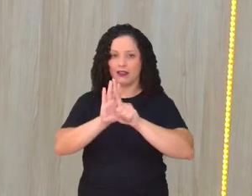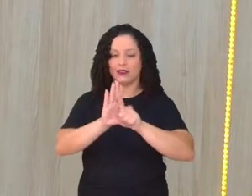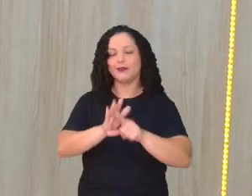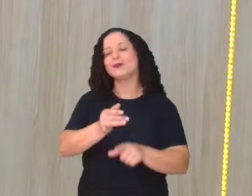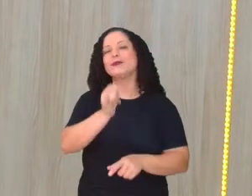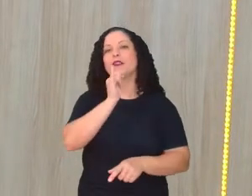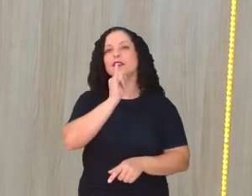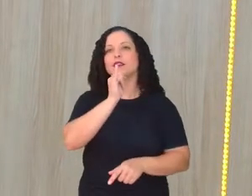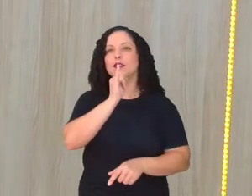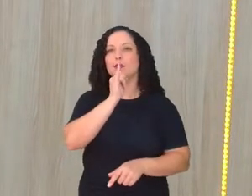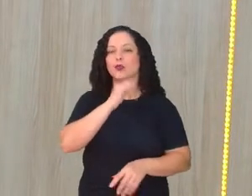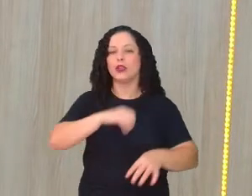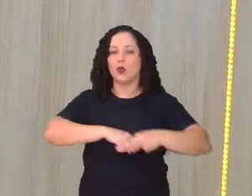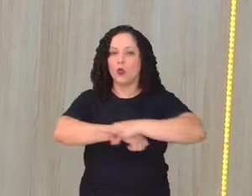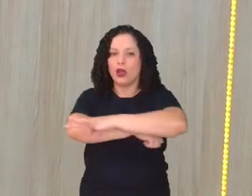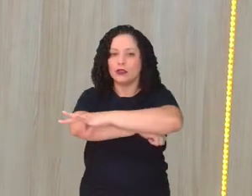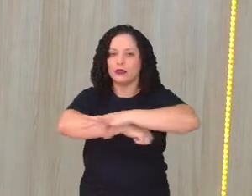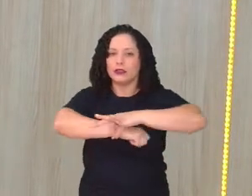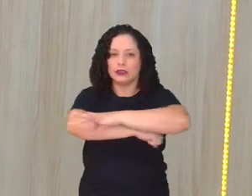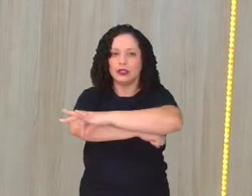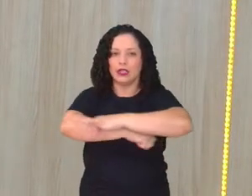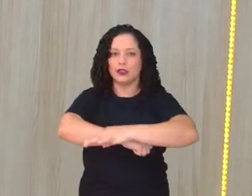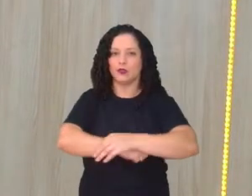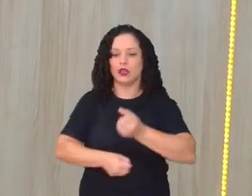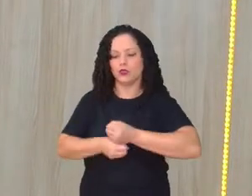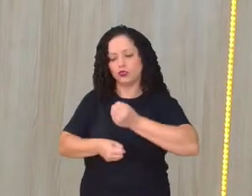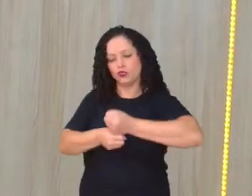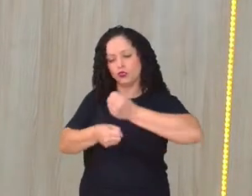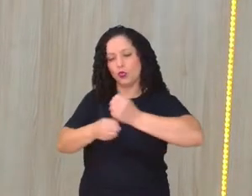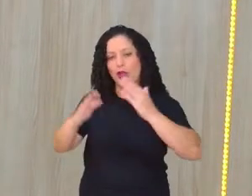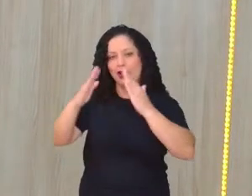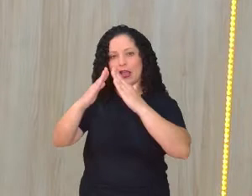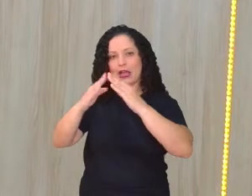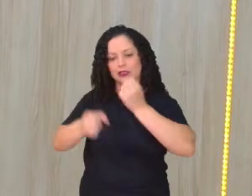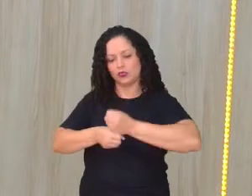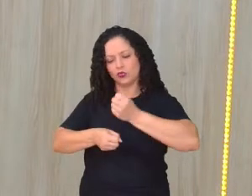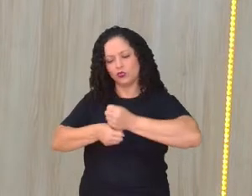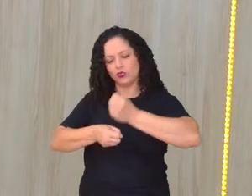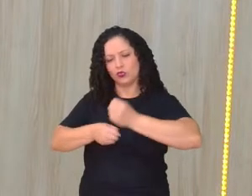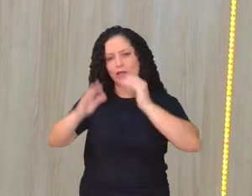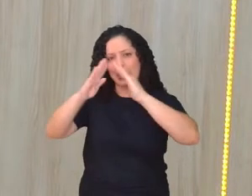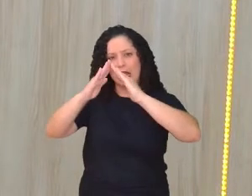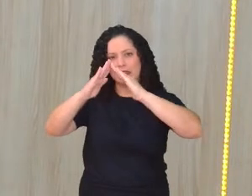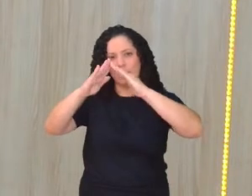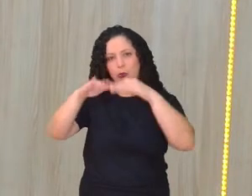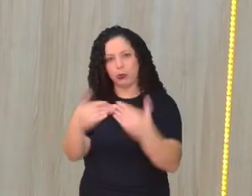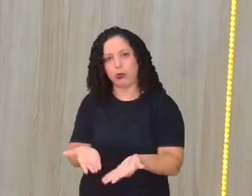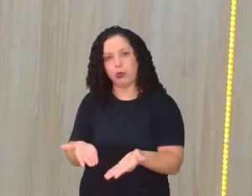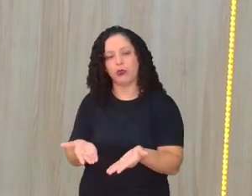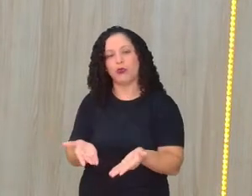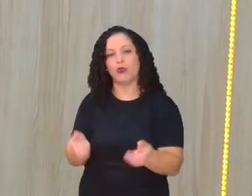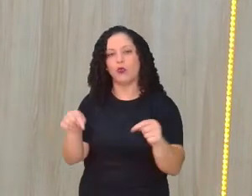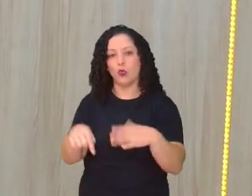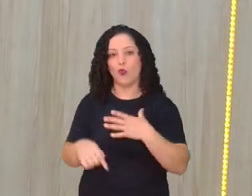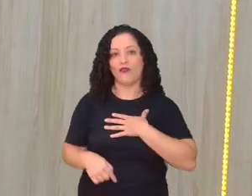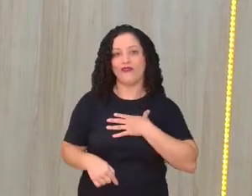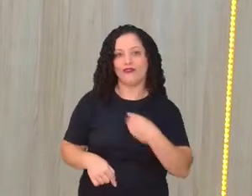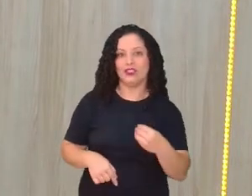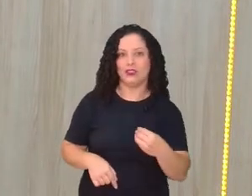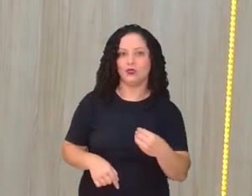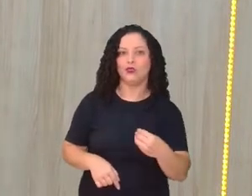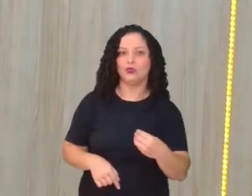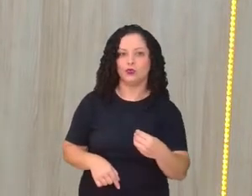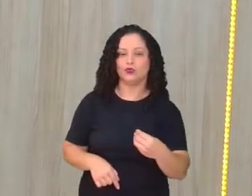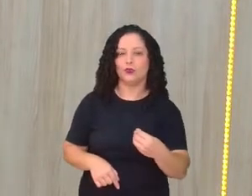uma casa, aí a casa cai e mata o filho do dono da casa, o filho do